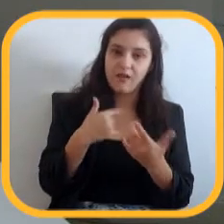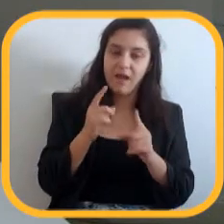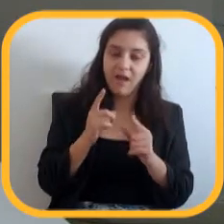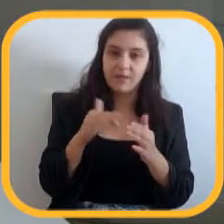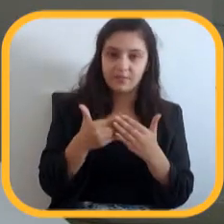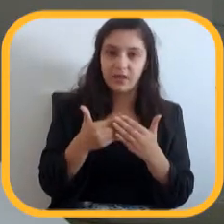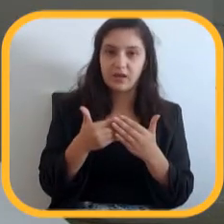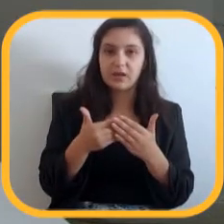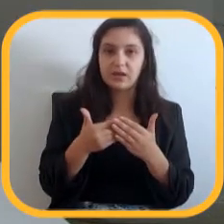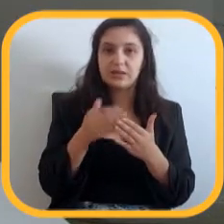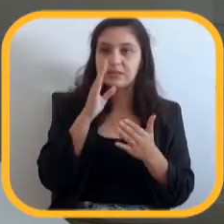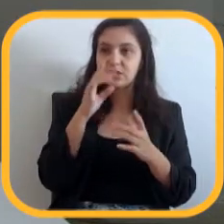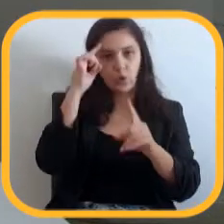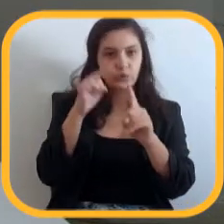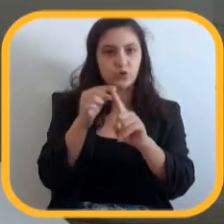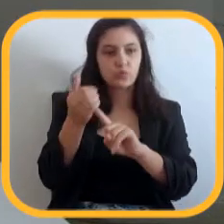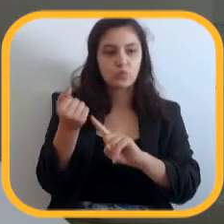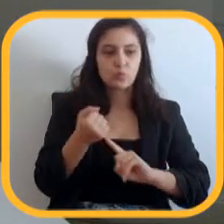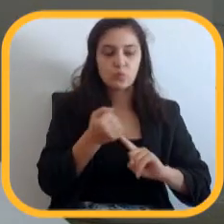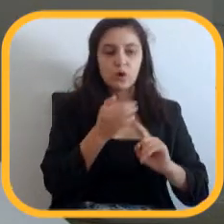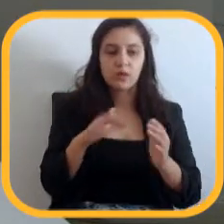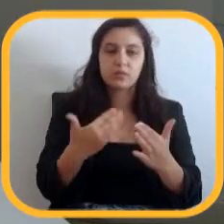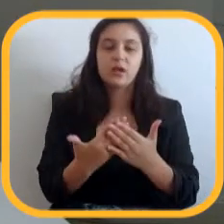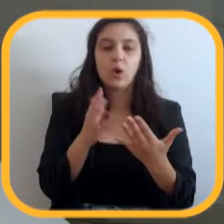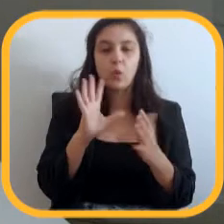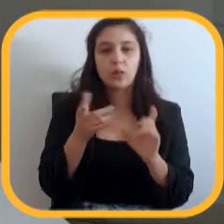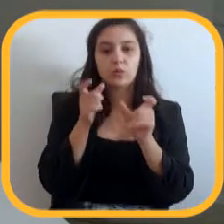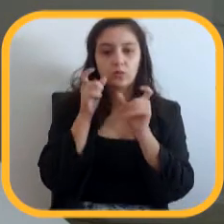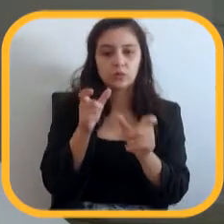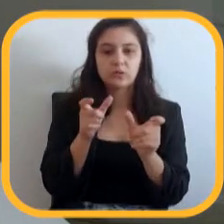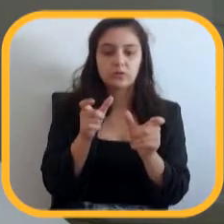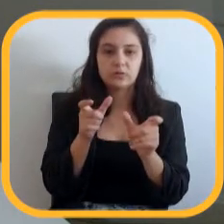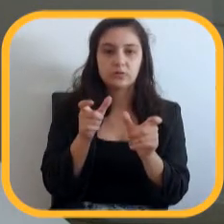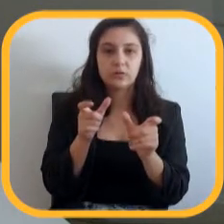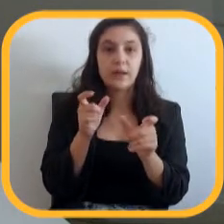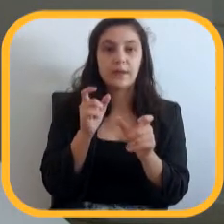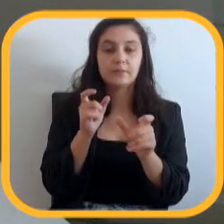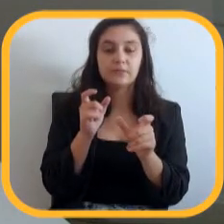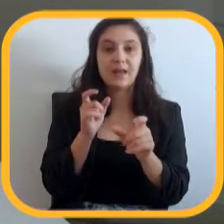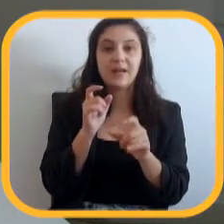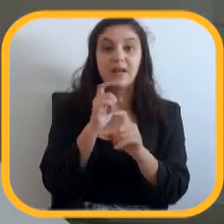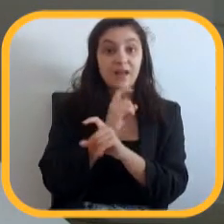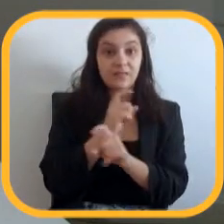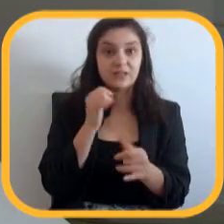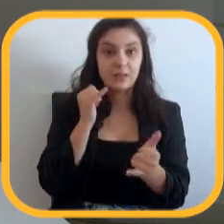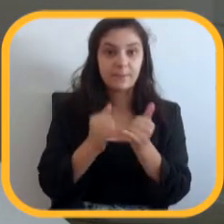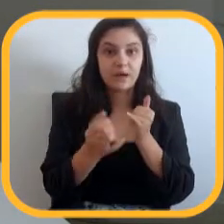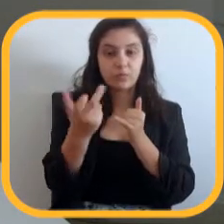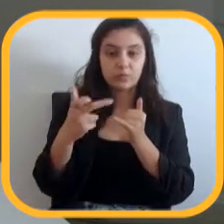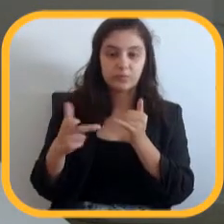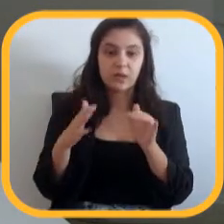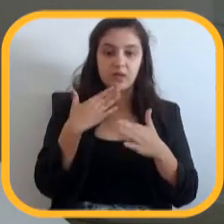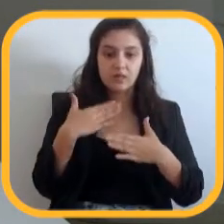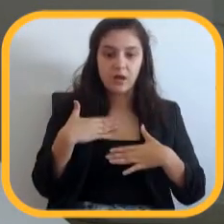vez que nos impulsiona a concretizar objetivos. Quando controlada, alerta-nos para o perigo, originando no nosso corpo